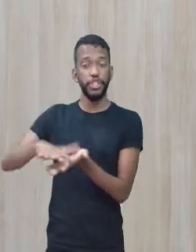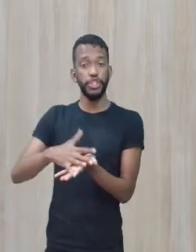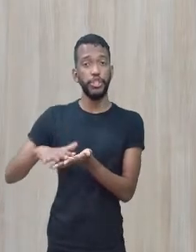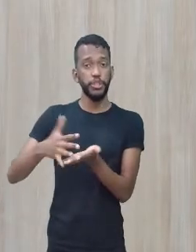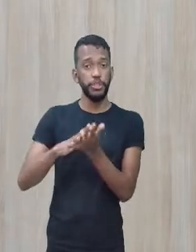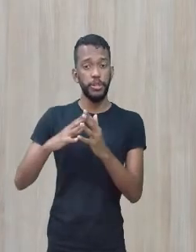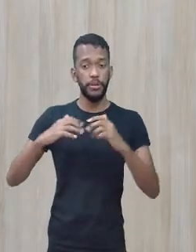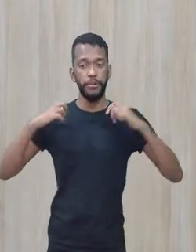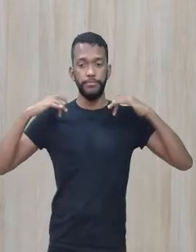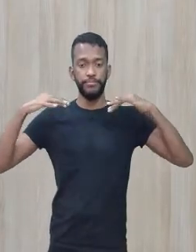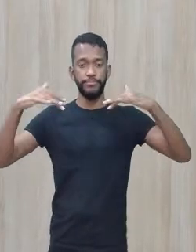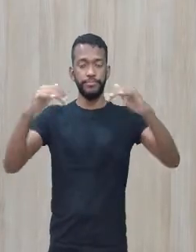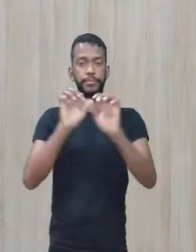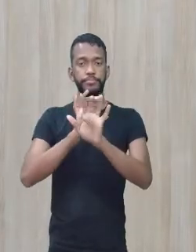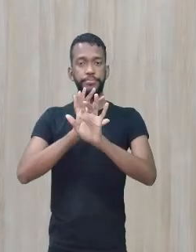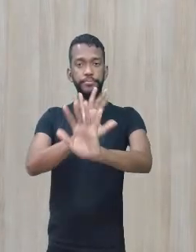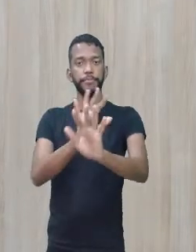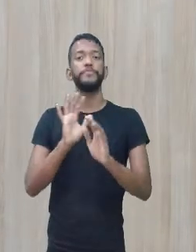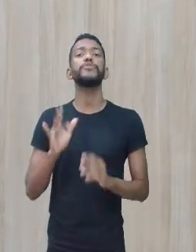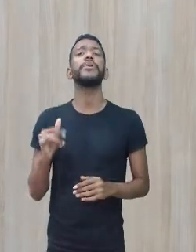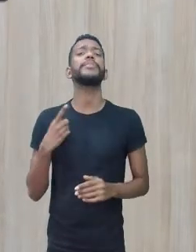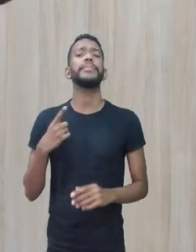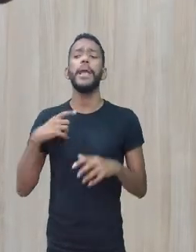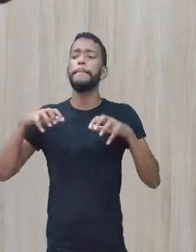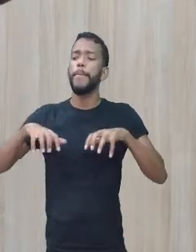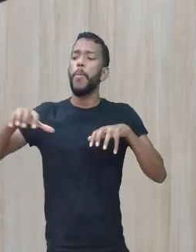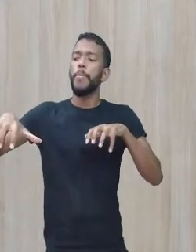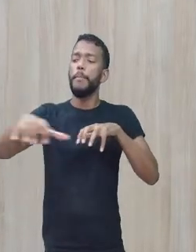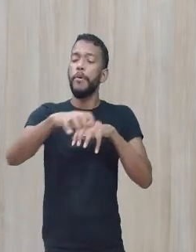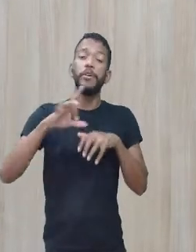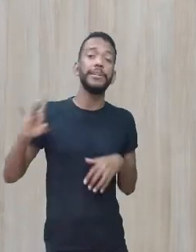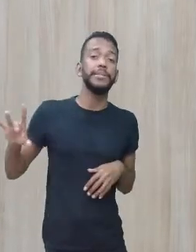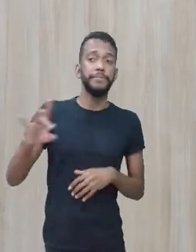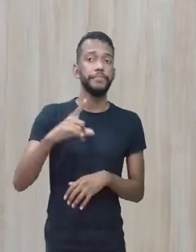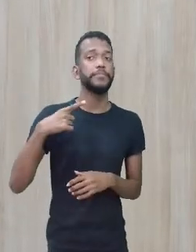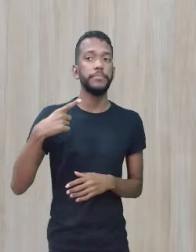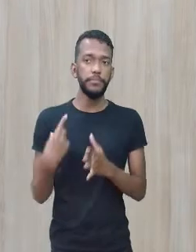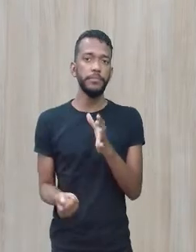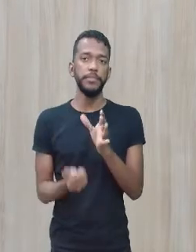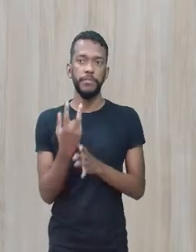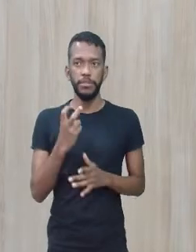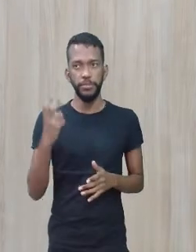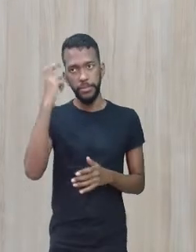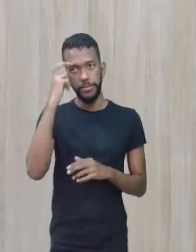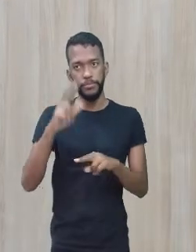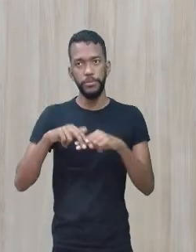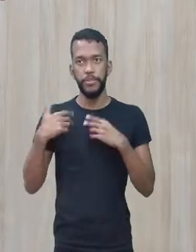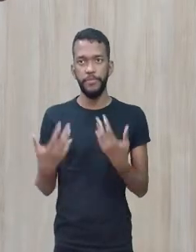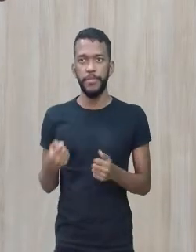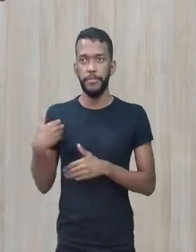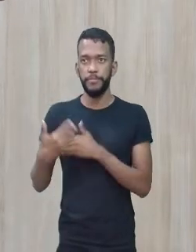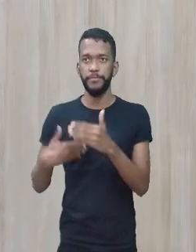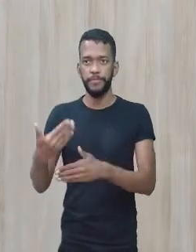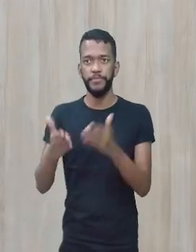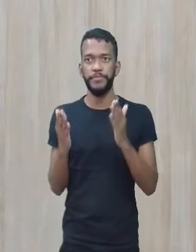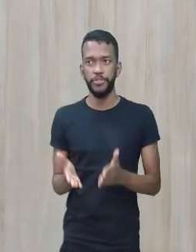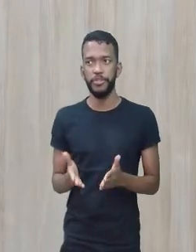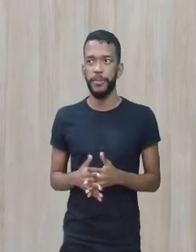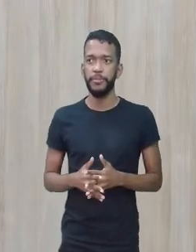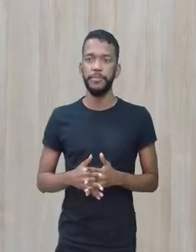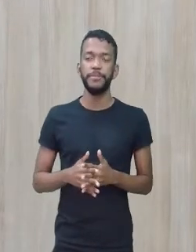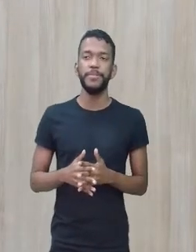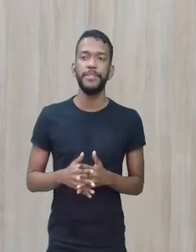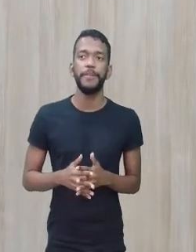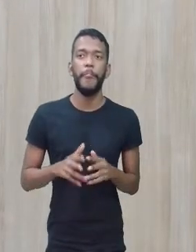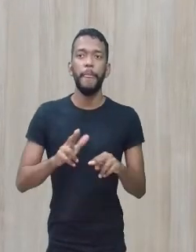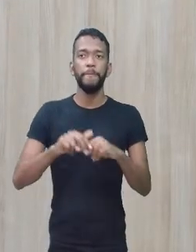povo ele vai ter as suas formas de manifestação cultural. E nós vamos tentar discutir um pouco sobre isso nessa aula. De